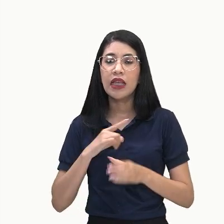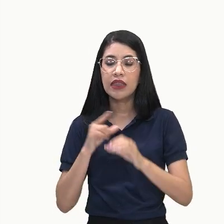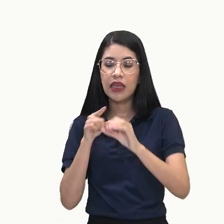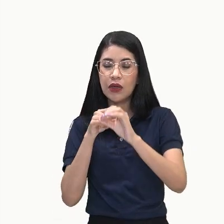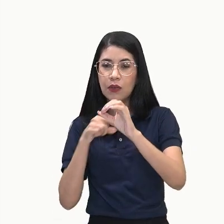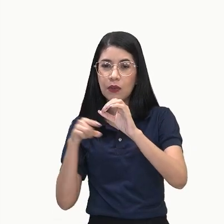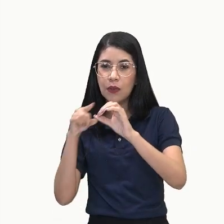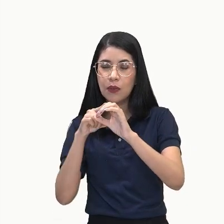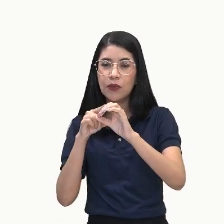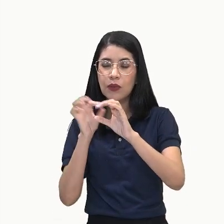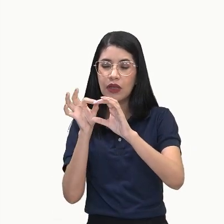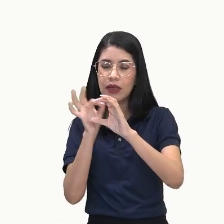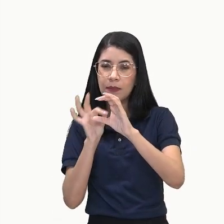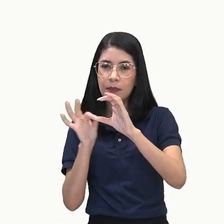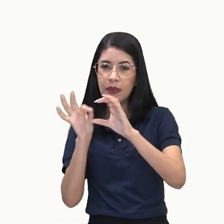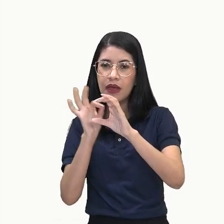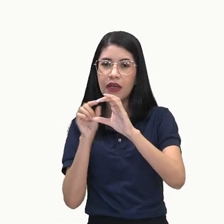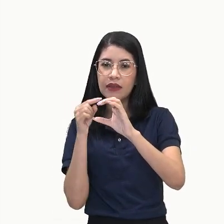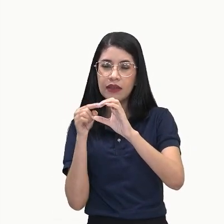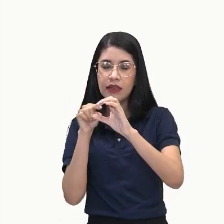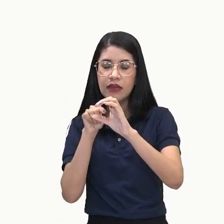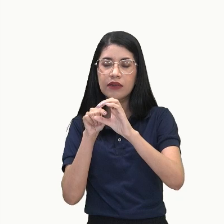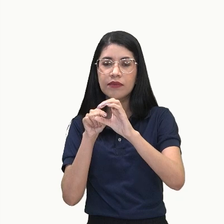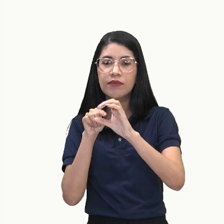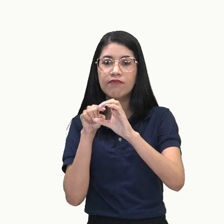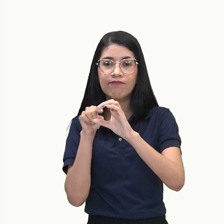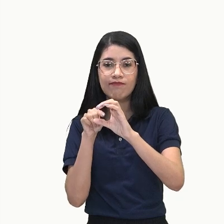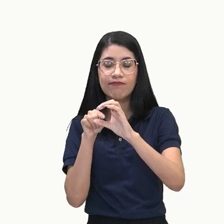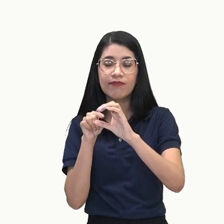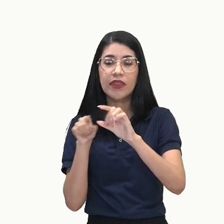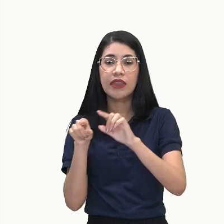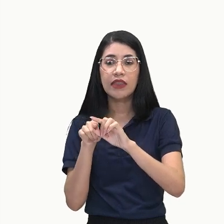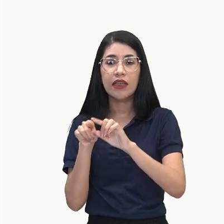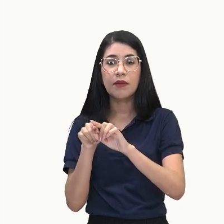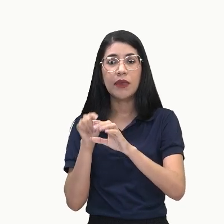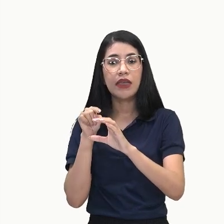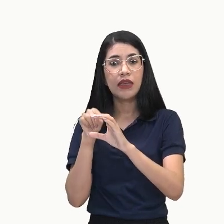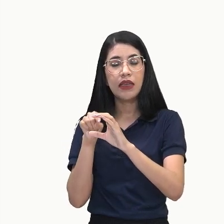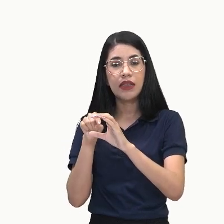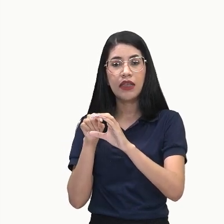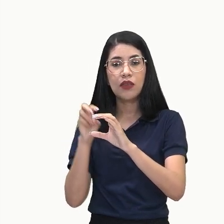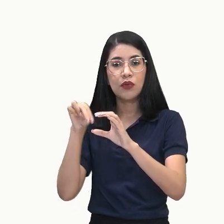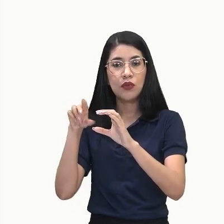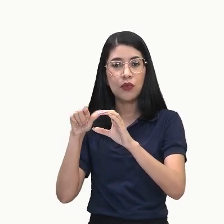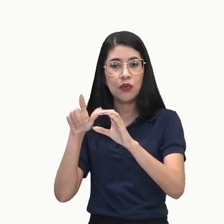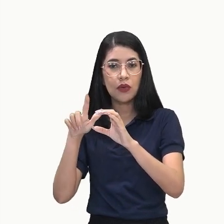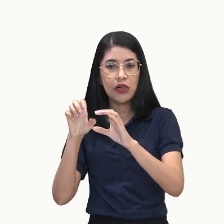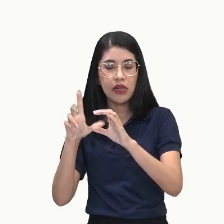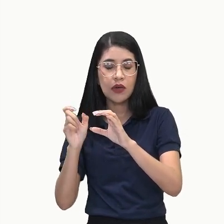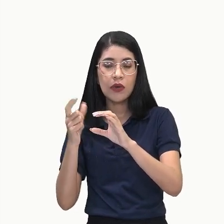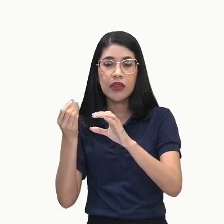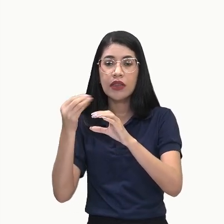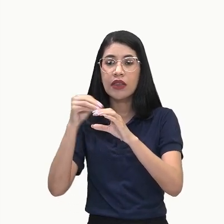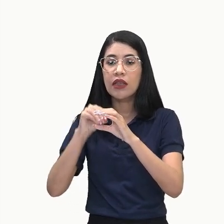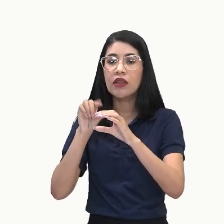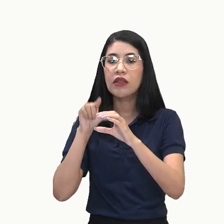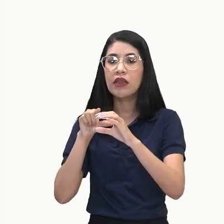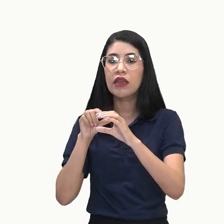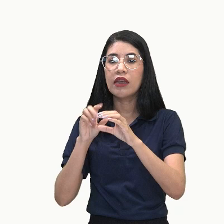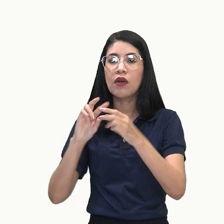núcleo individualizado lá no seu interior, tá? E lá dentro do núcleo vai ter o